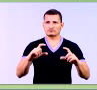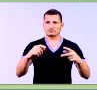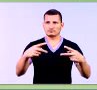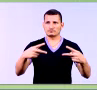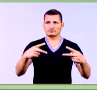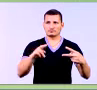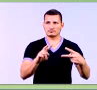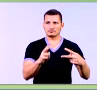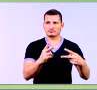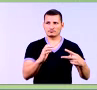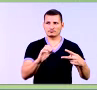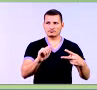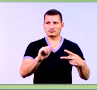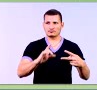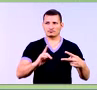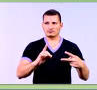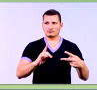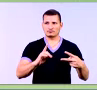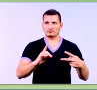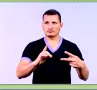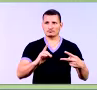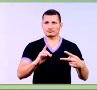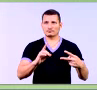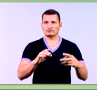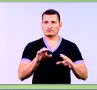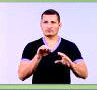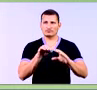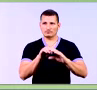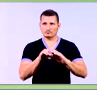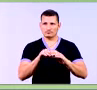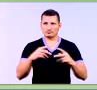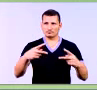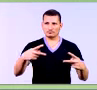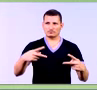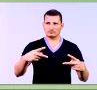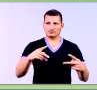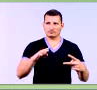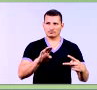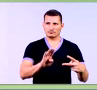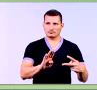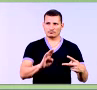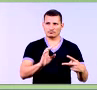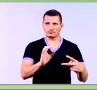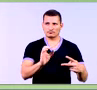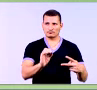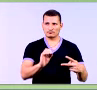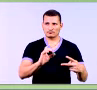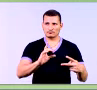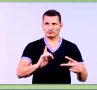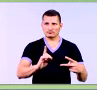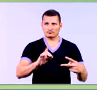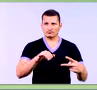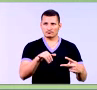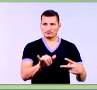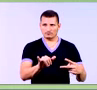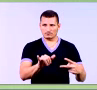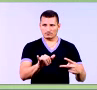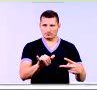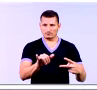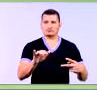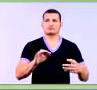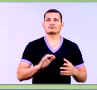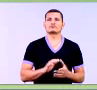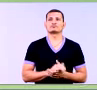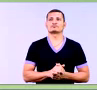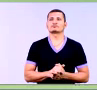tag head. E dentro do body vão os códigos que nós queremos que sejam exibidos.